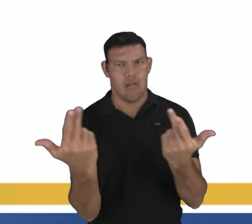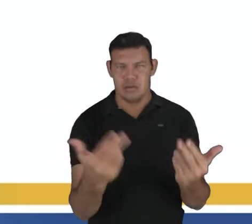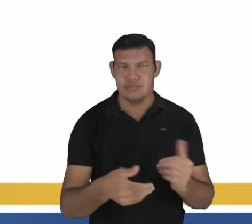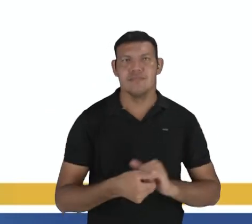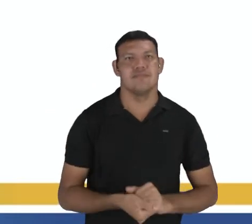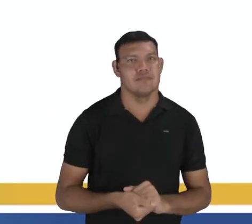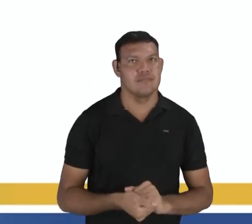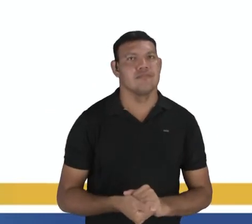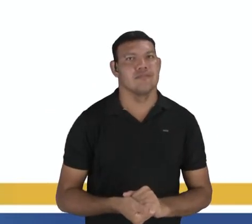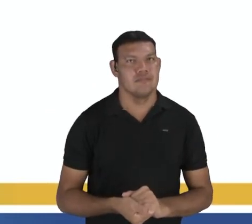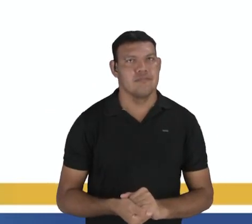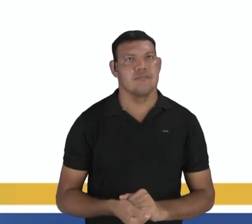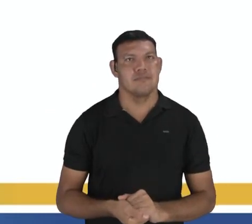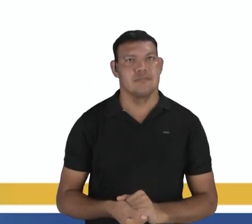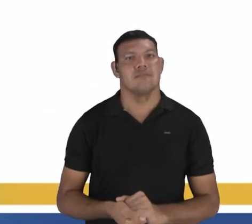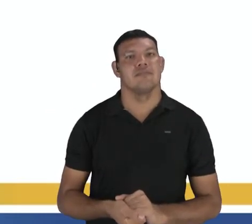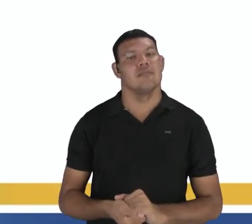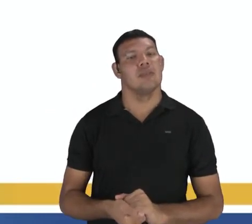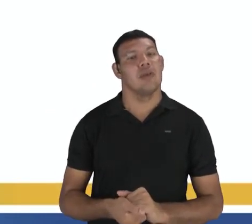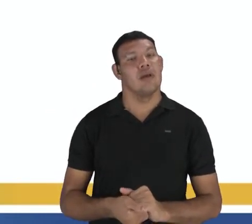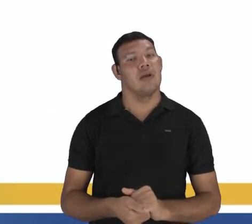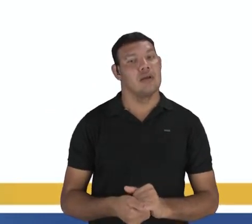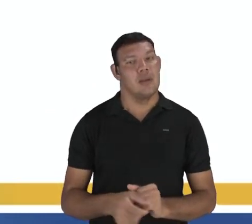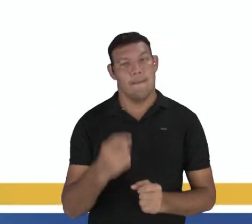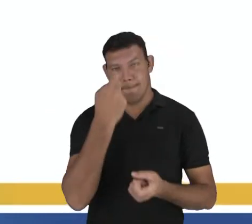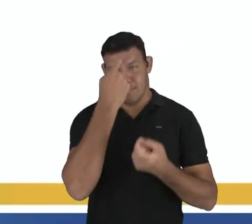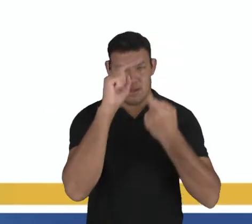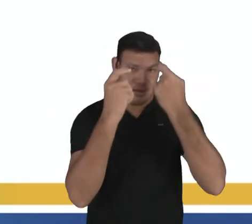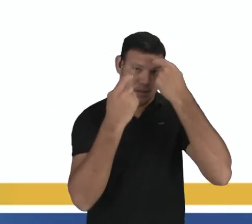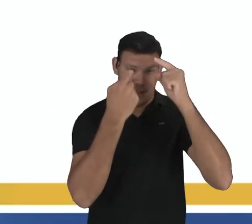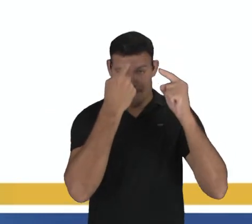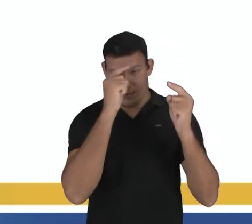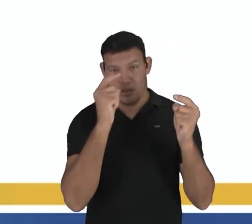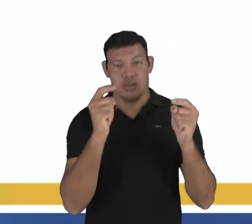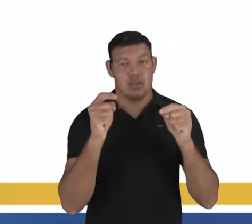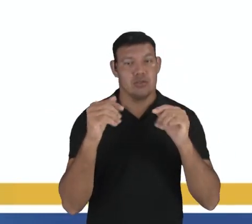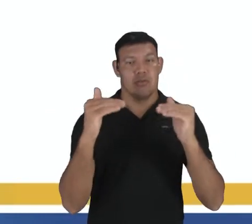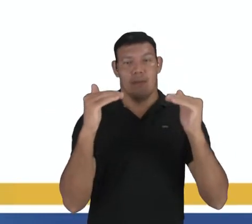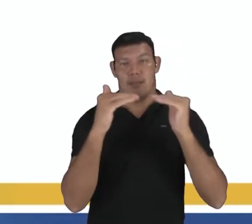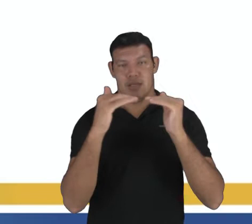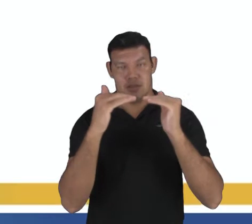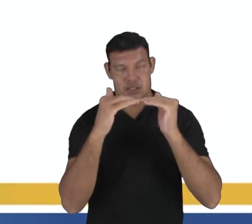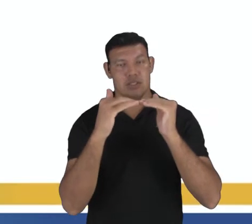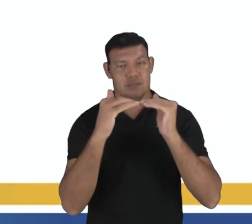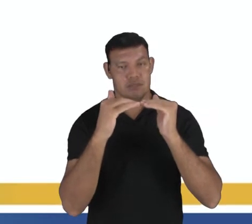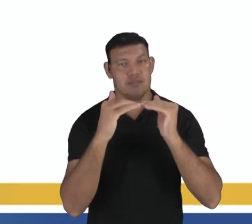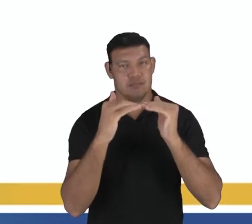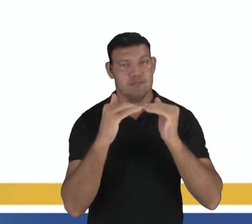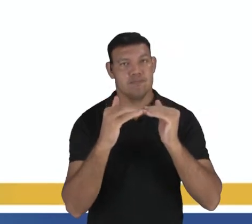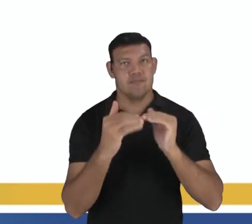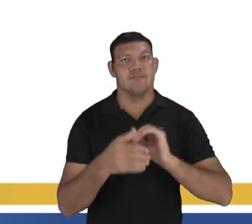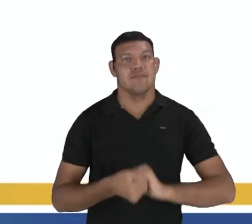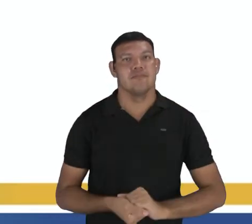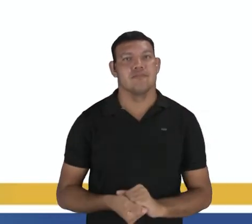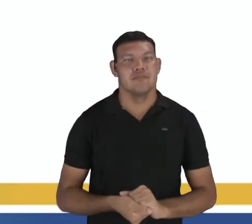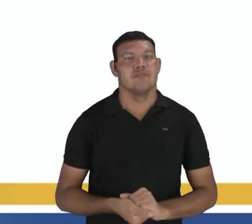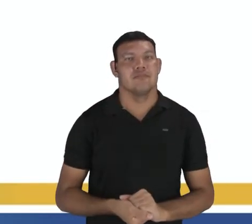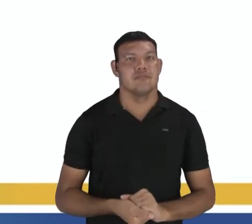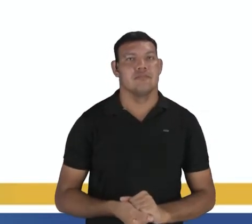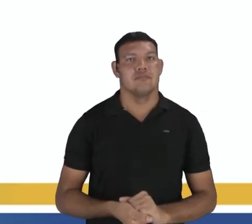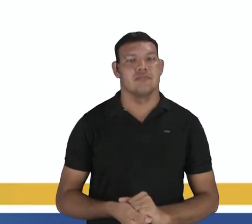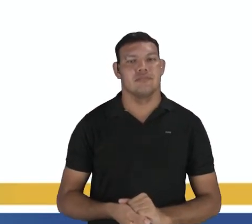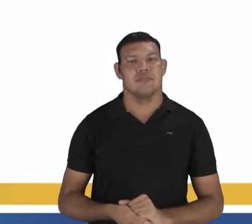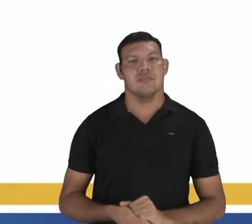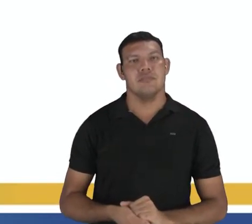outras pessoas. Então, ele acaba criando esse código para manter-se uma forma de julgamento, né? Por isso que tem olho por olho, dente por dente.